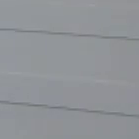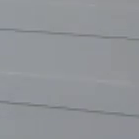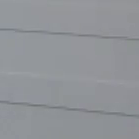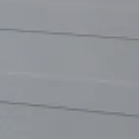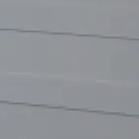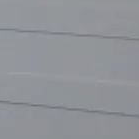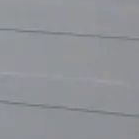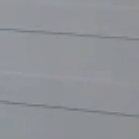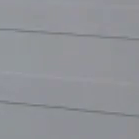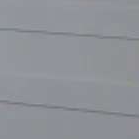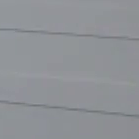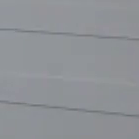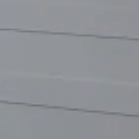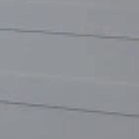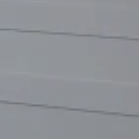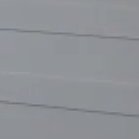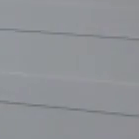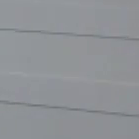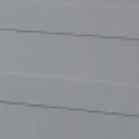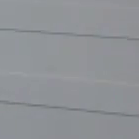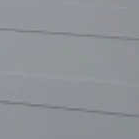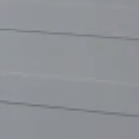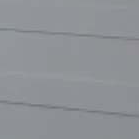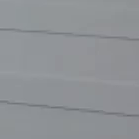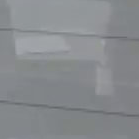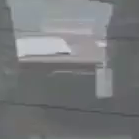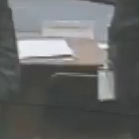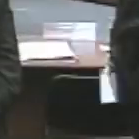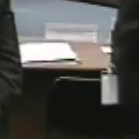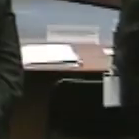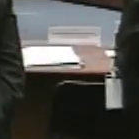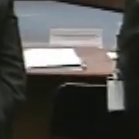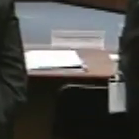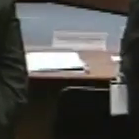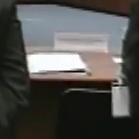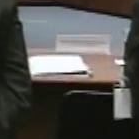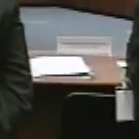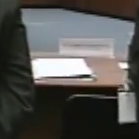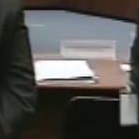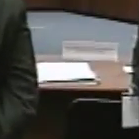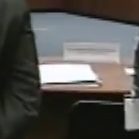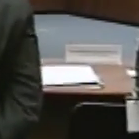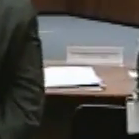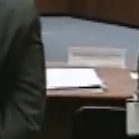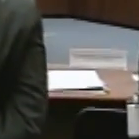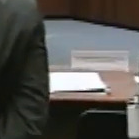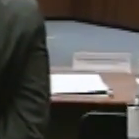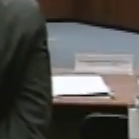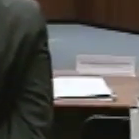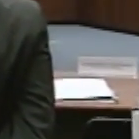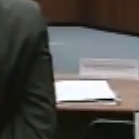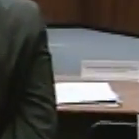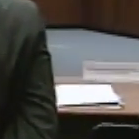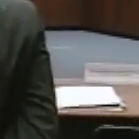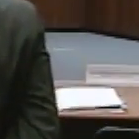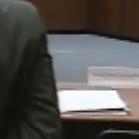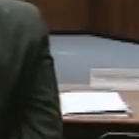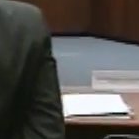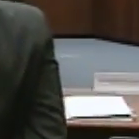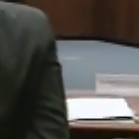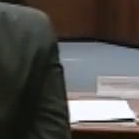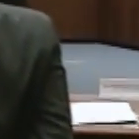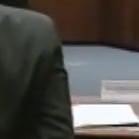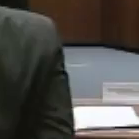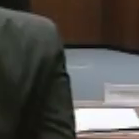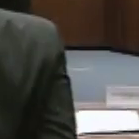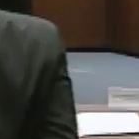um segundo intervalo para um lanche e agora está voltando. Já temos aqui na tela imagens da